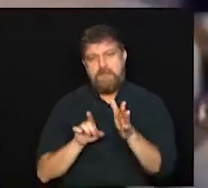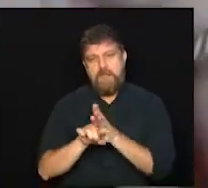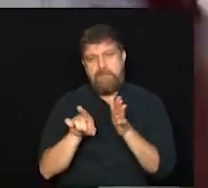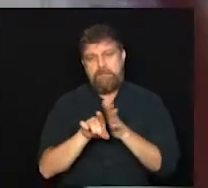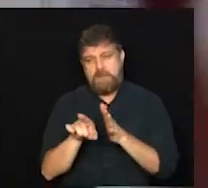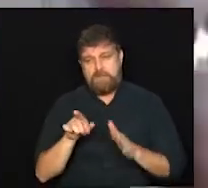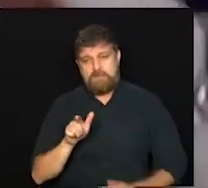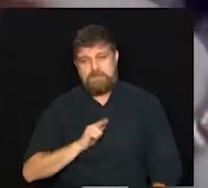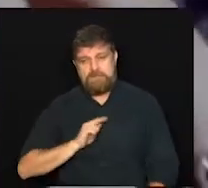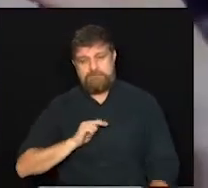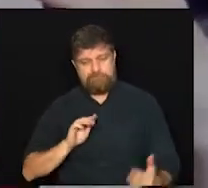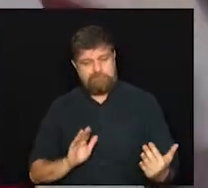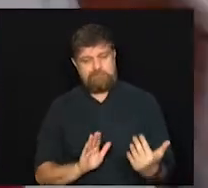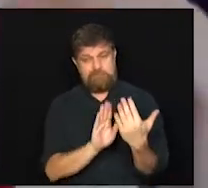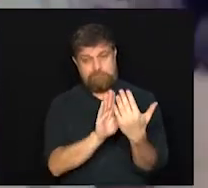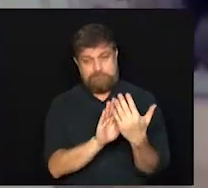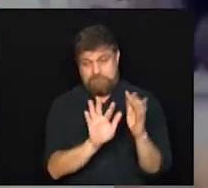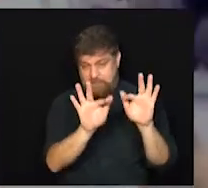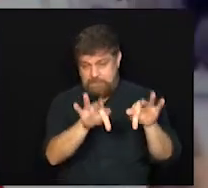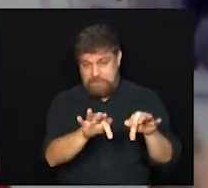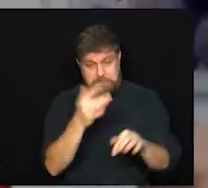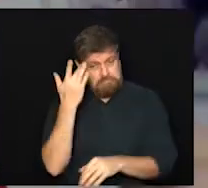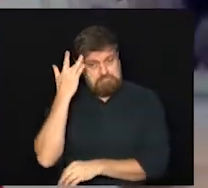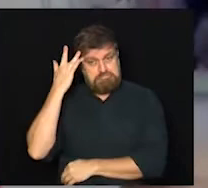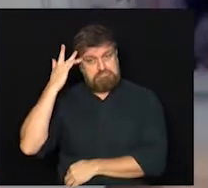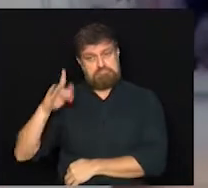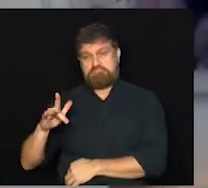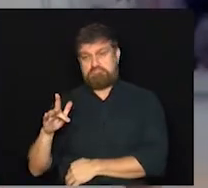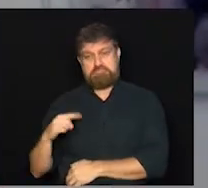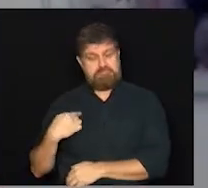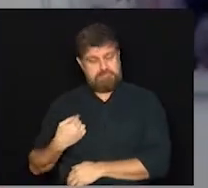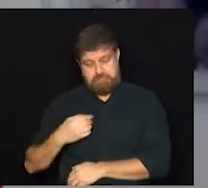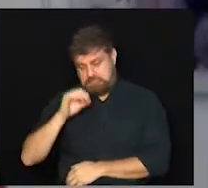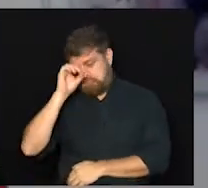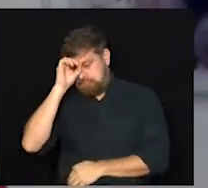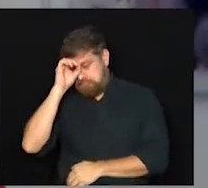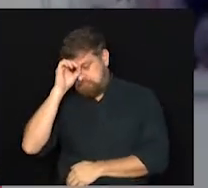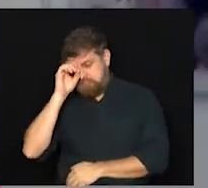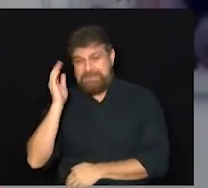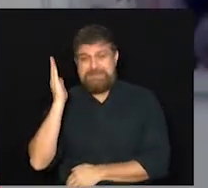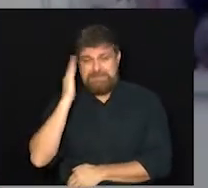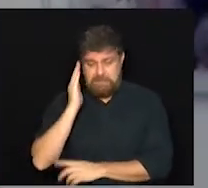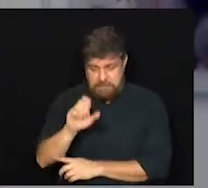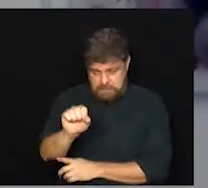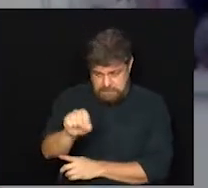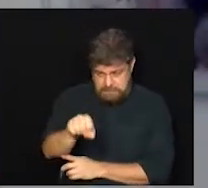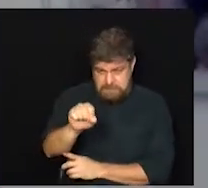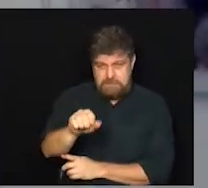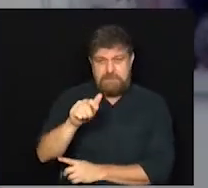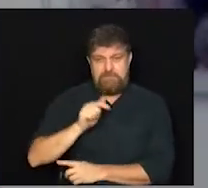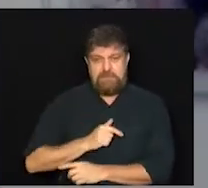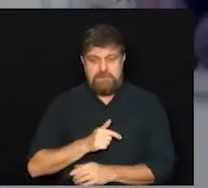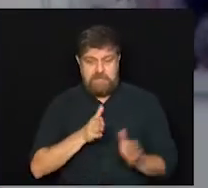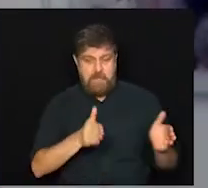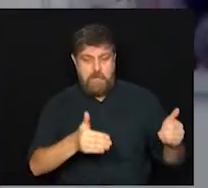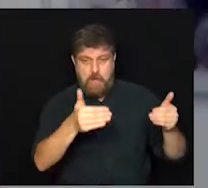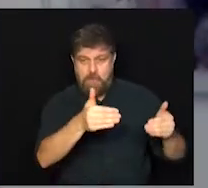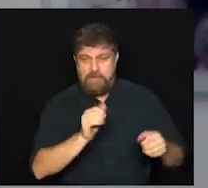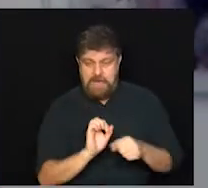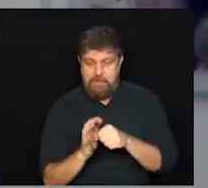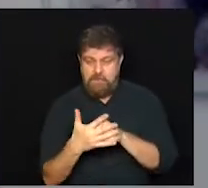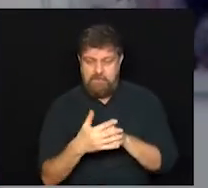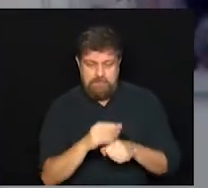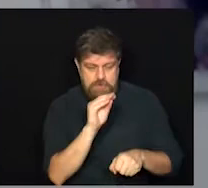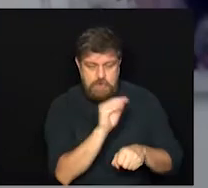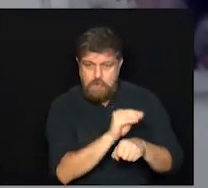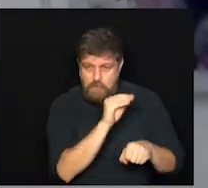impacto no final? A gente não sabe. A gente sabe que sim, vai ter que ter ambulatório específico de sequelas de Covid.